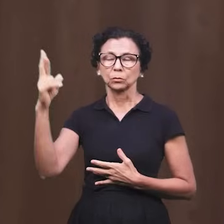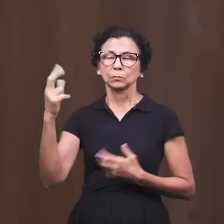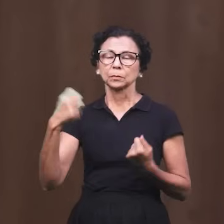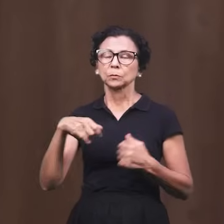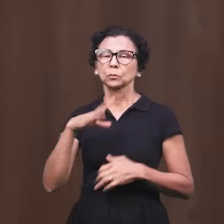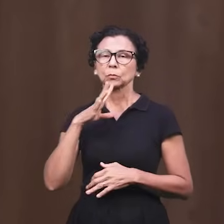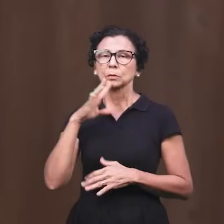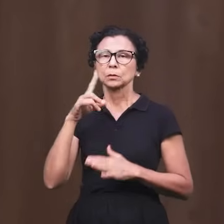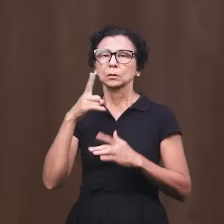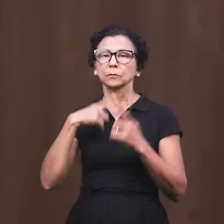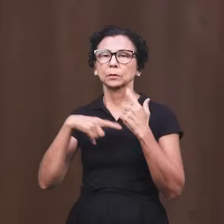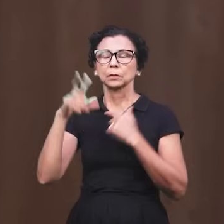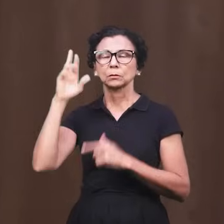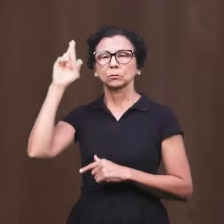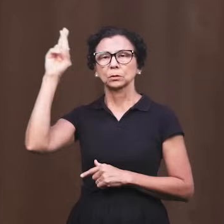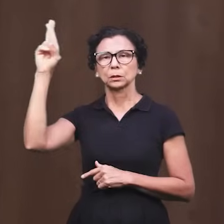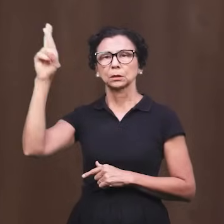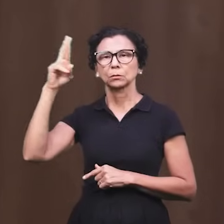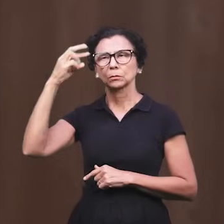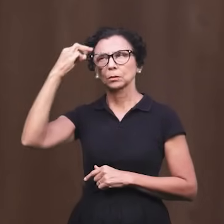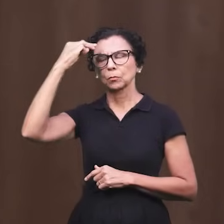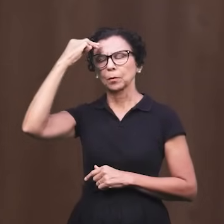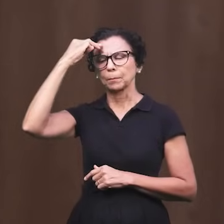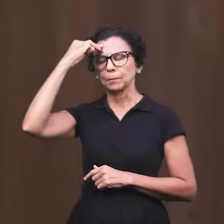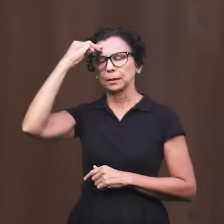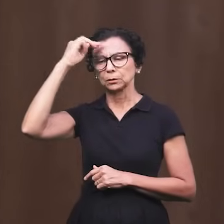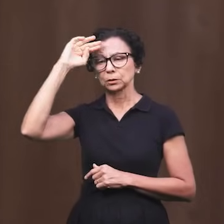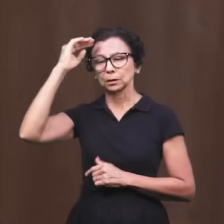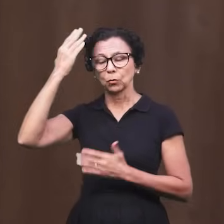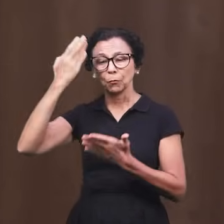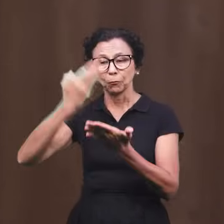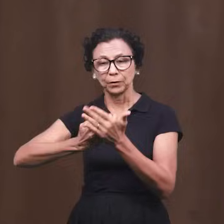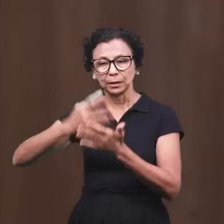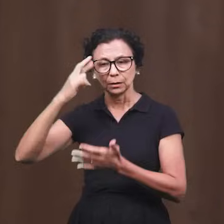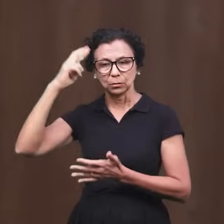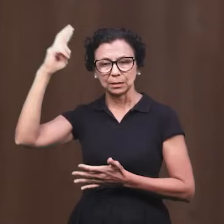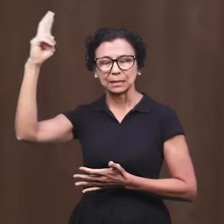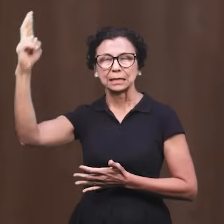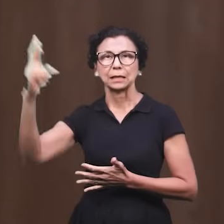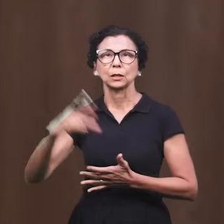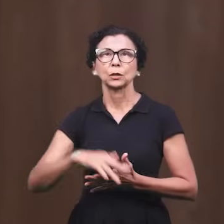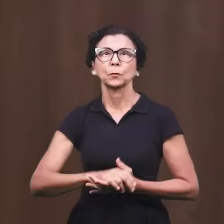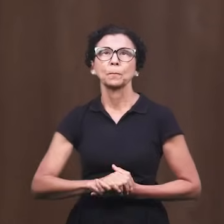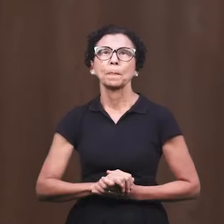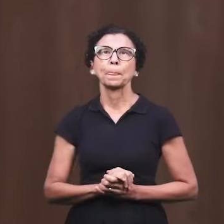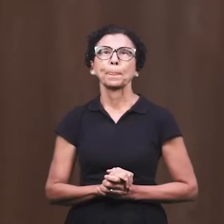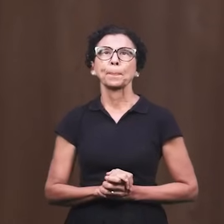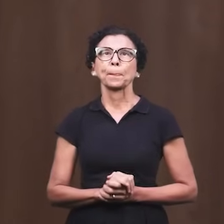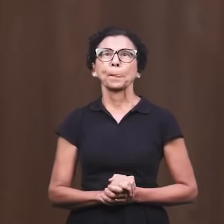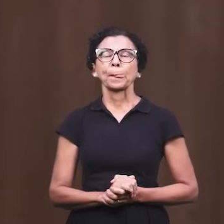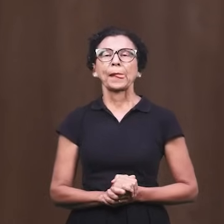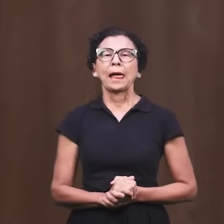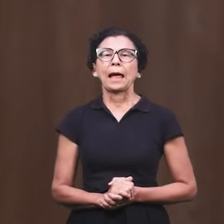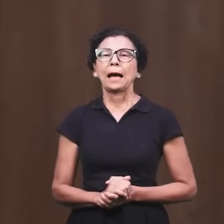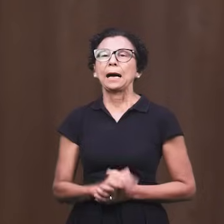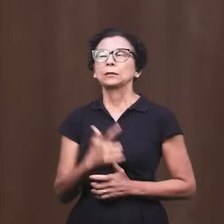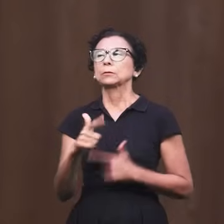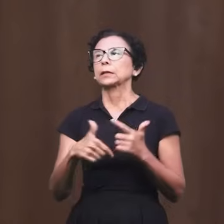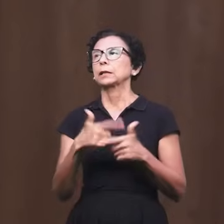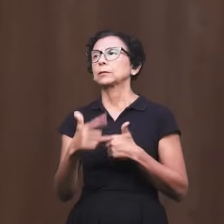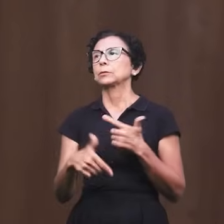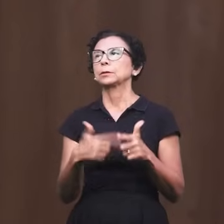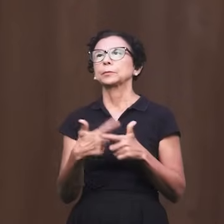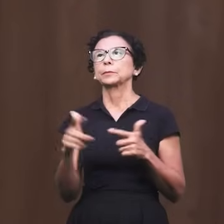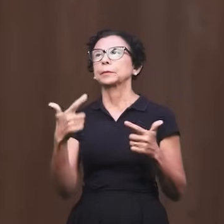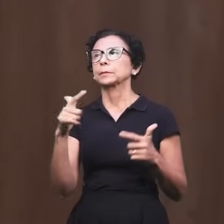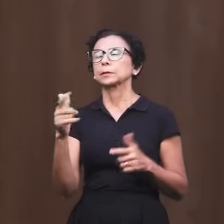Quando você tem essa mente firme no Senhor, a mente firme no Senhor, nós temos de entender que não é quem tem a mente firme no Senhor não tem luta, não tem problema. Estou